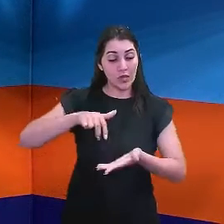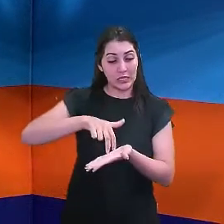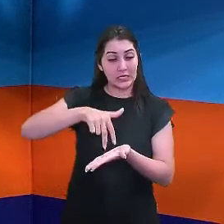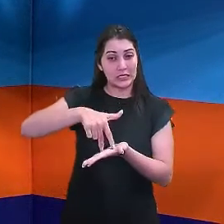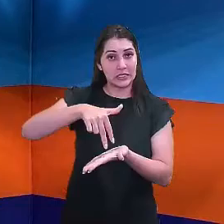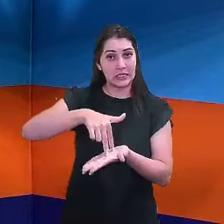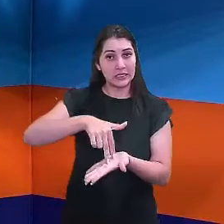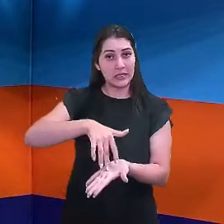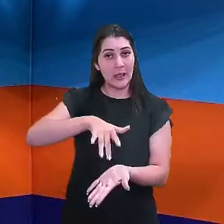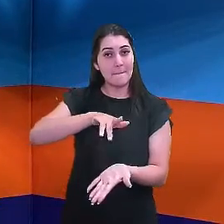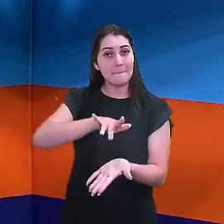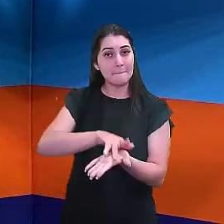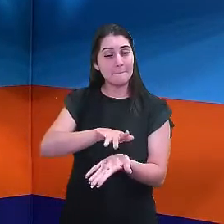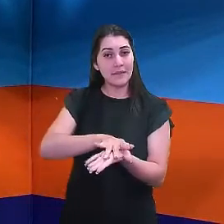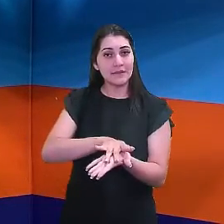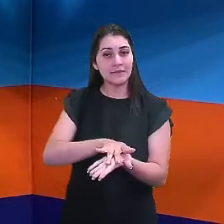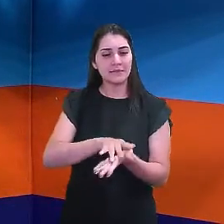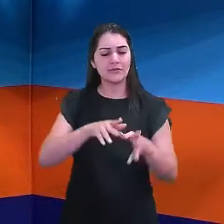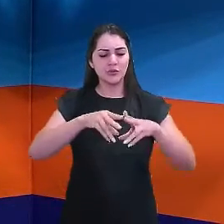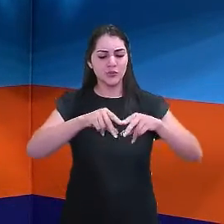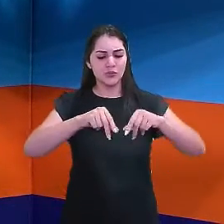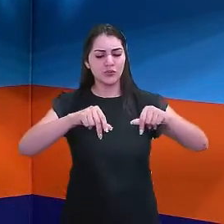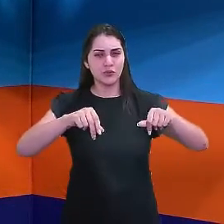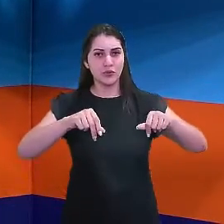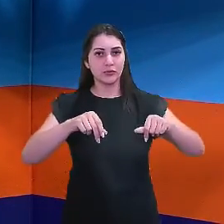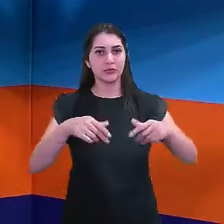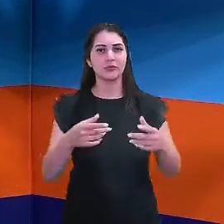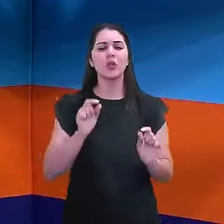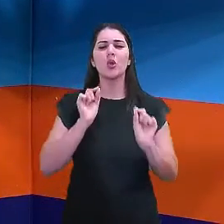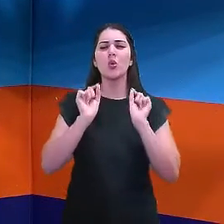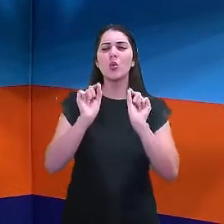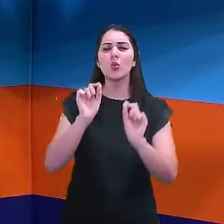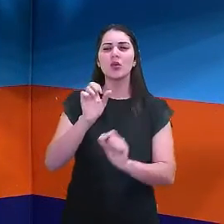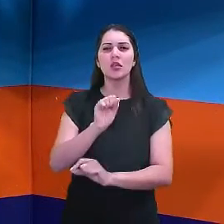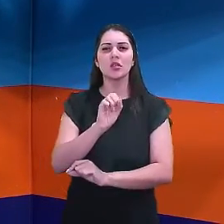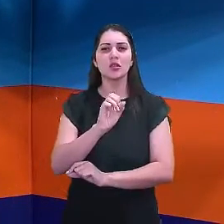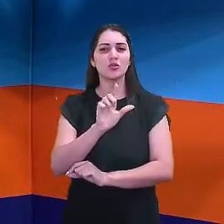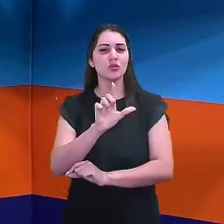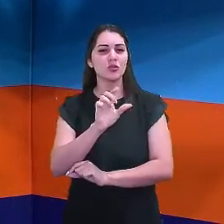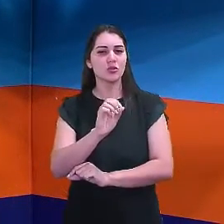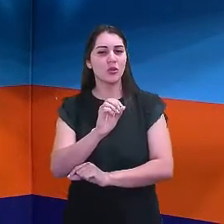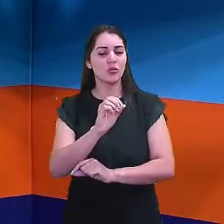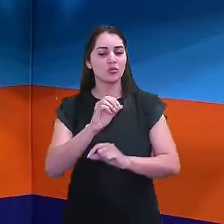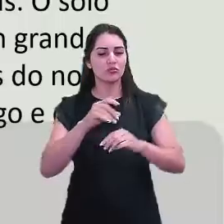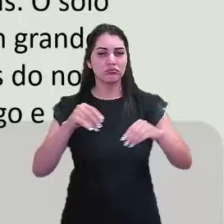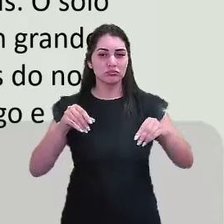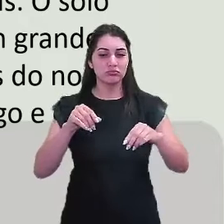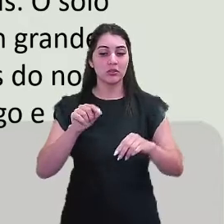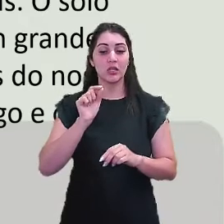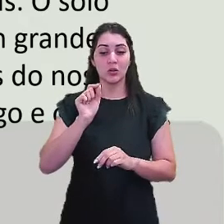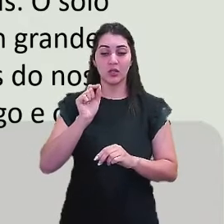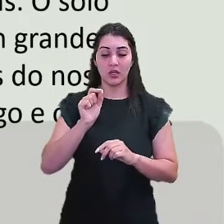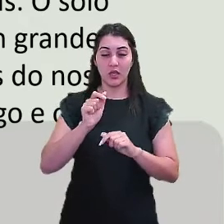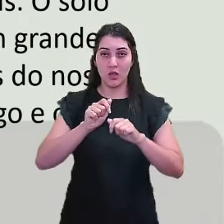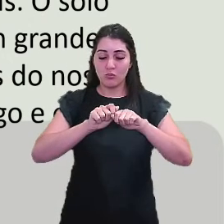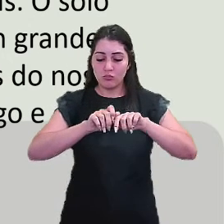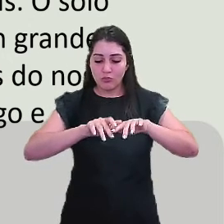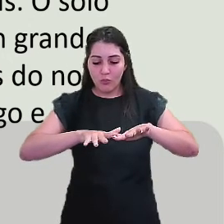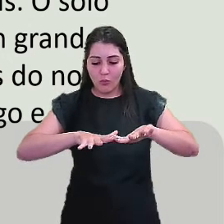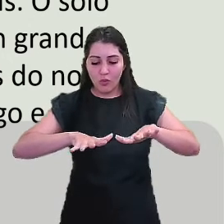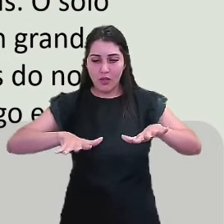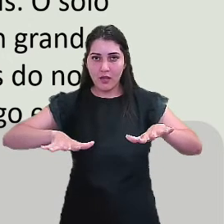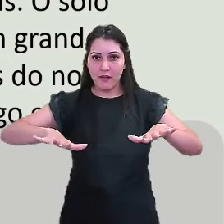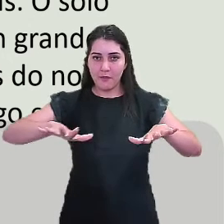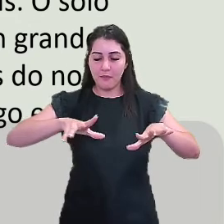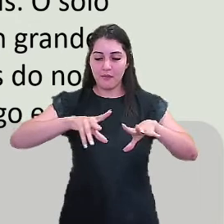O solo, tá certo? Vamos lá saber o que danado é o solo. Vamos lá. O solo é uma camada da